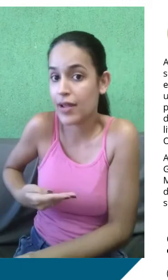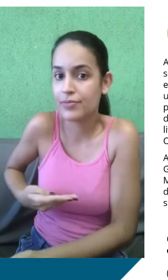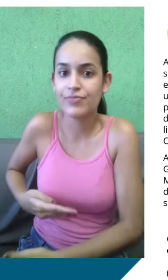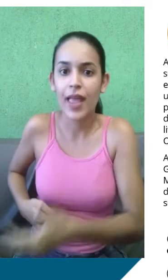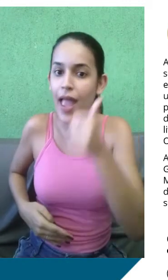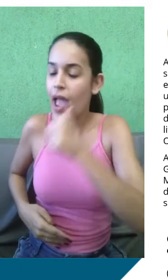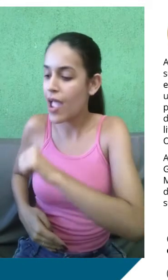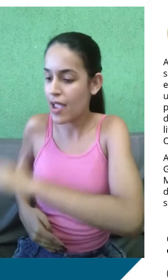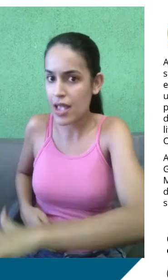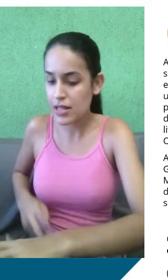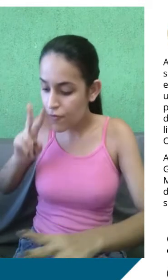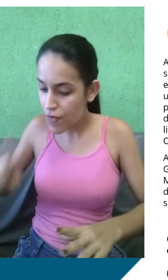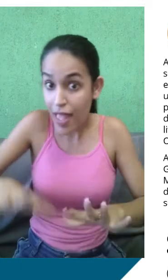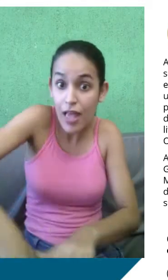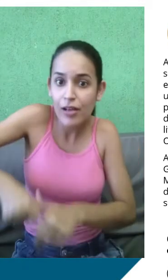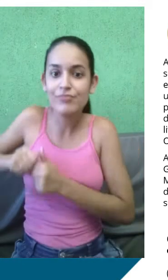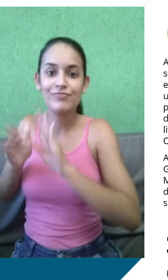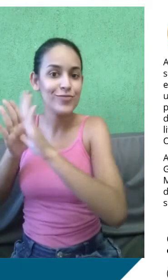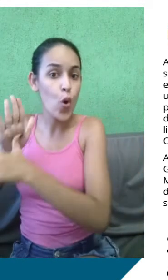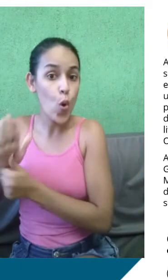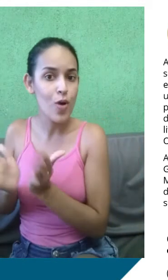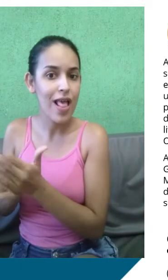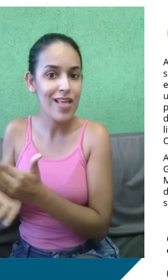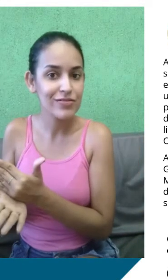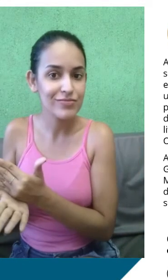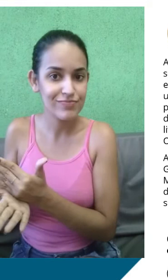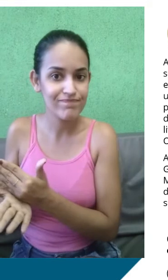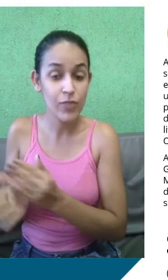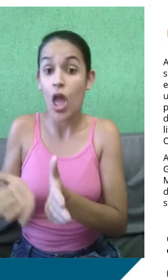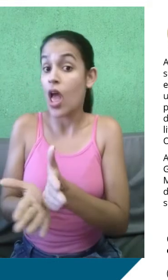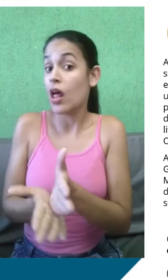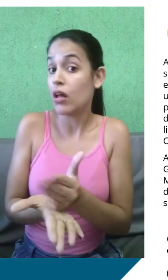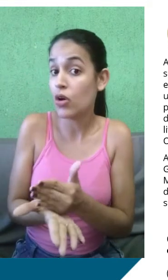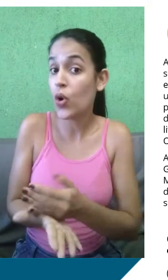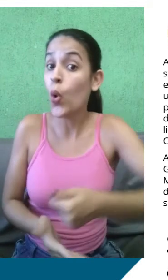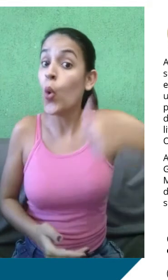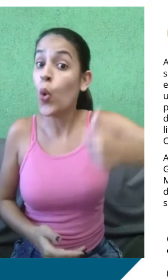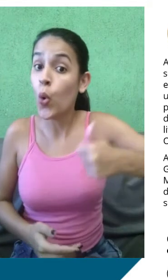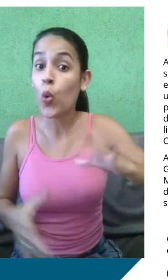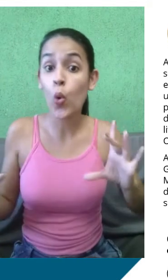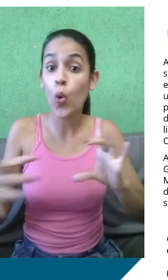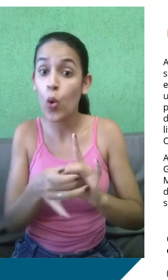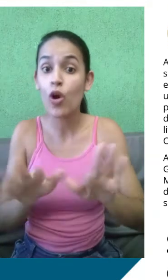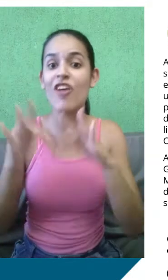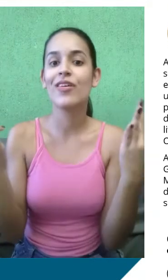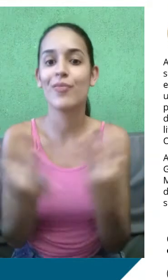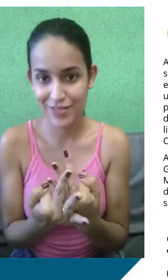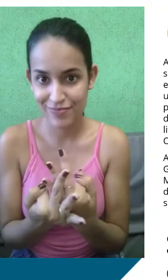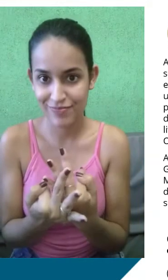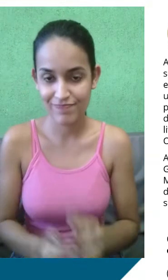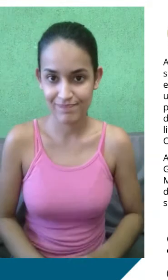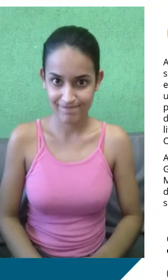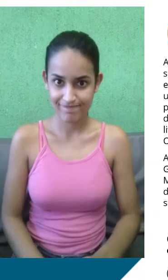que a menina vai surrupiar ao longo dos anos. O único vínculo com a família é essa obra, que ela ainda não